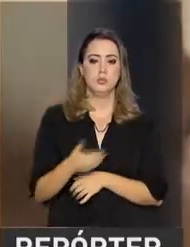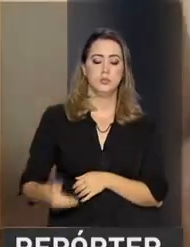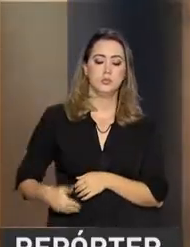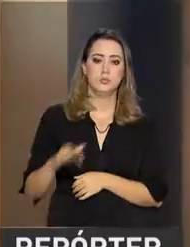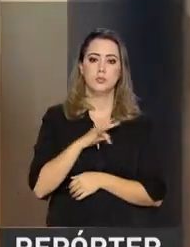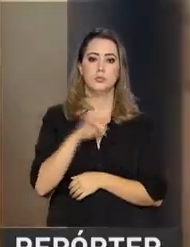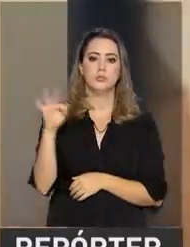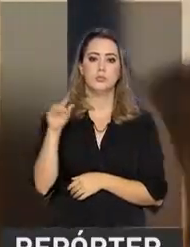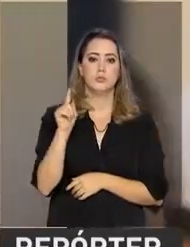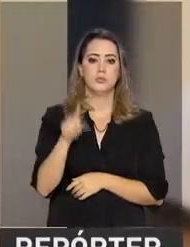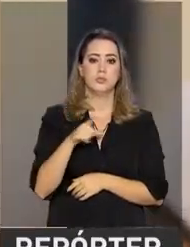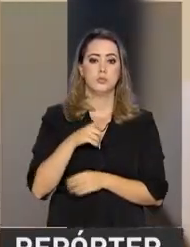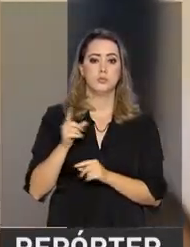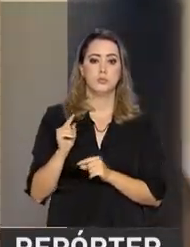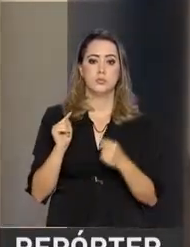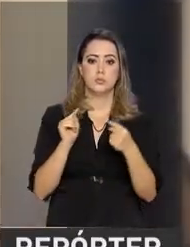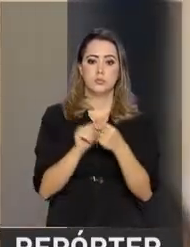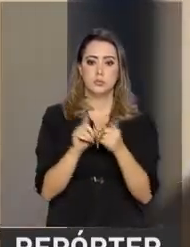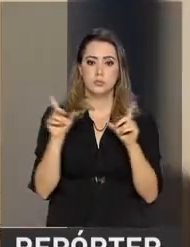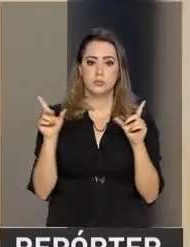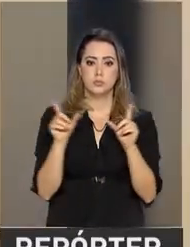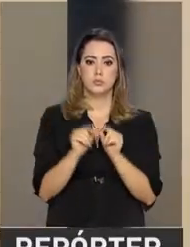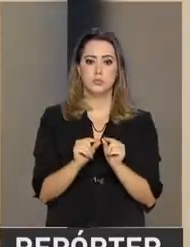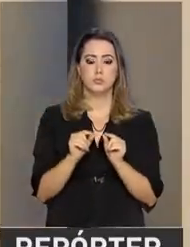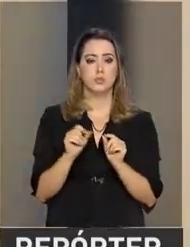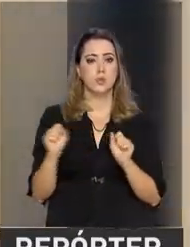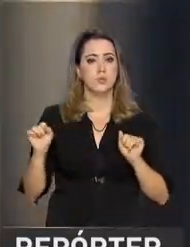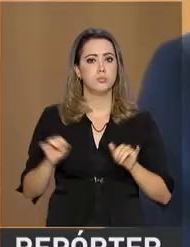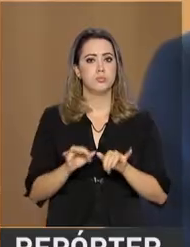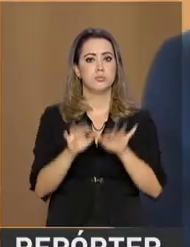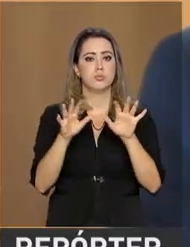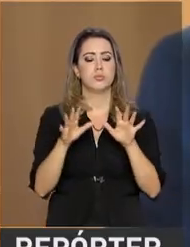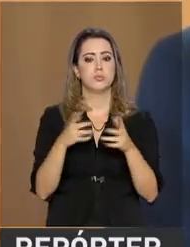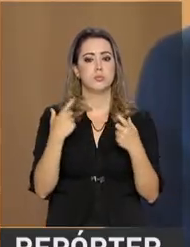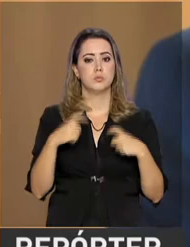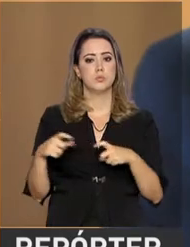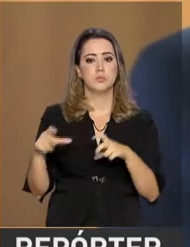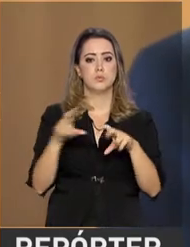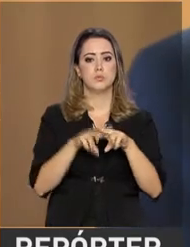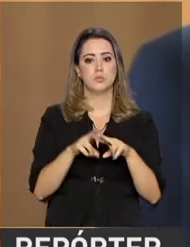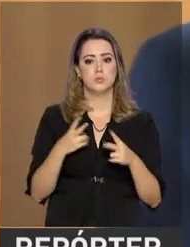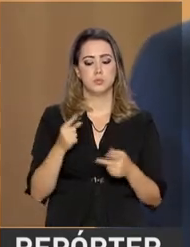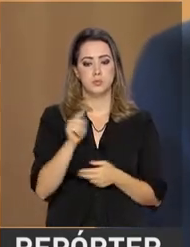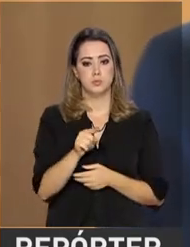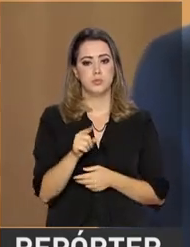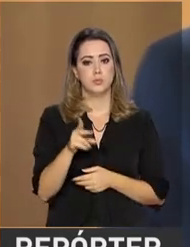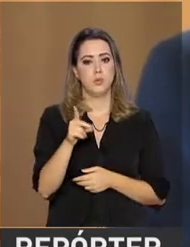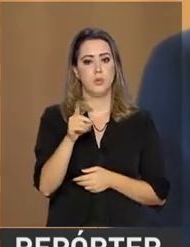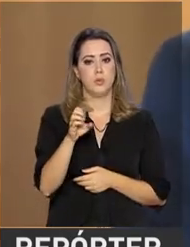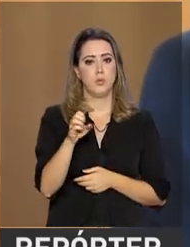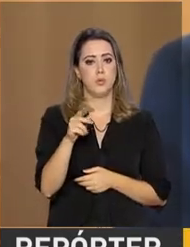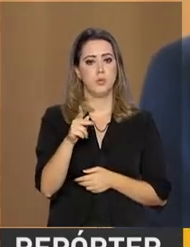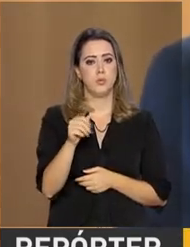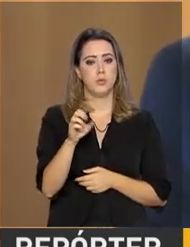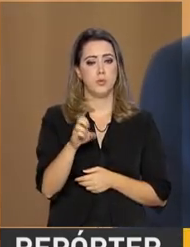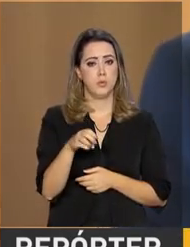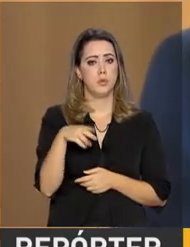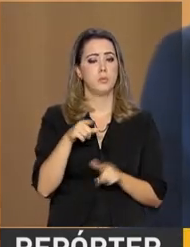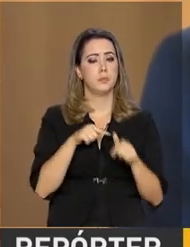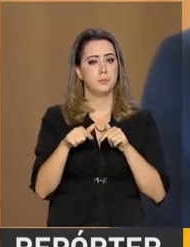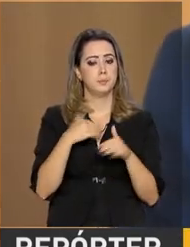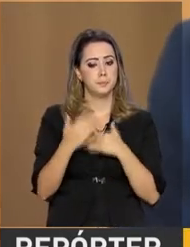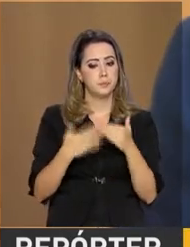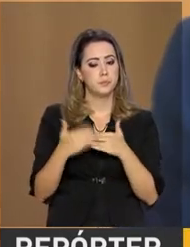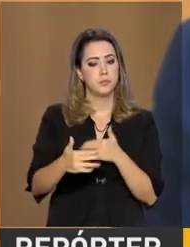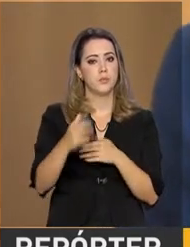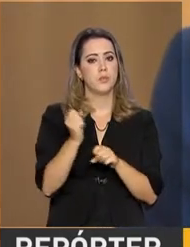que tem o objetivo de reduzir a superlotação nos presídios. O DPEM continuará desenvolvendo ações no sentido